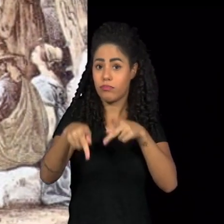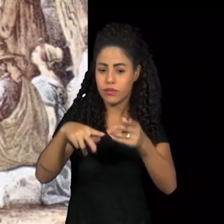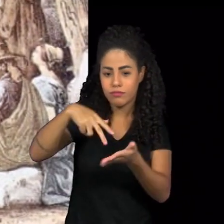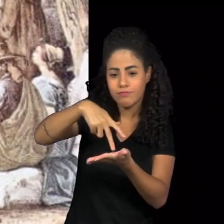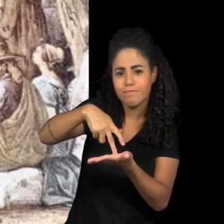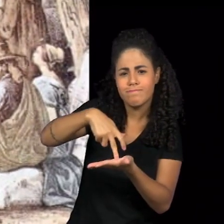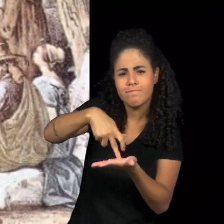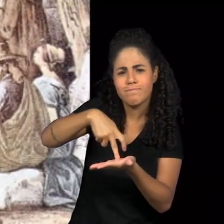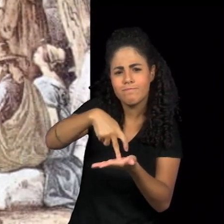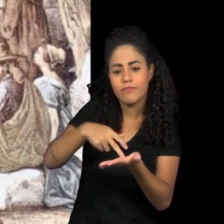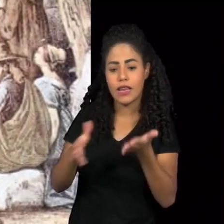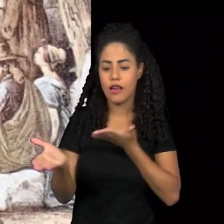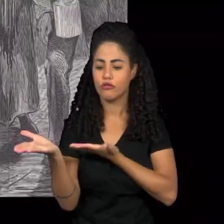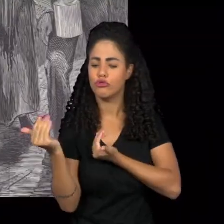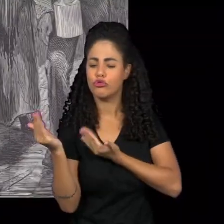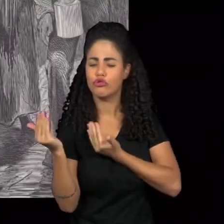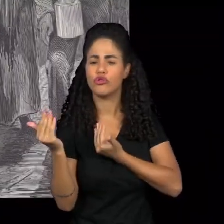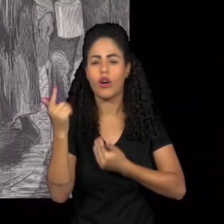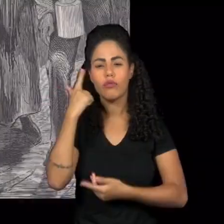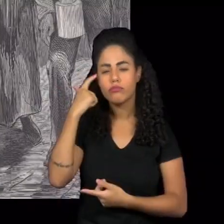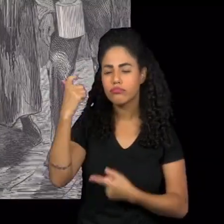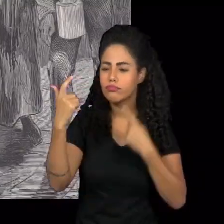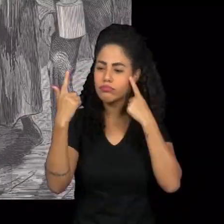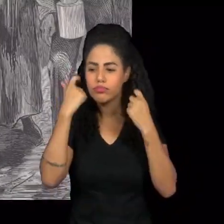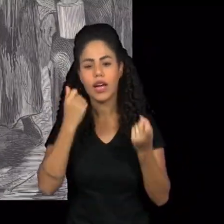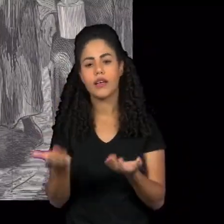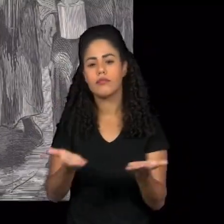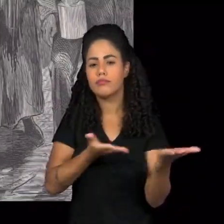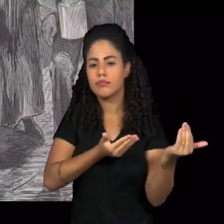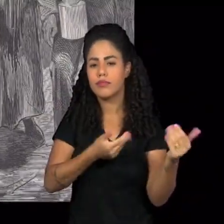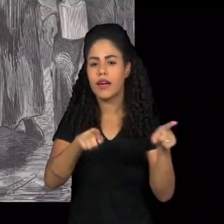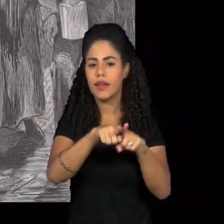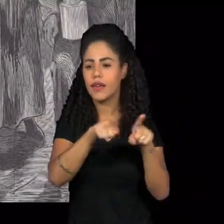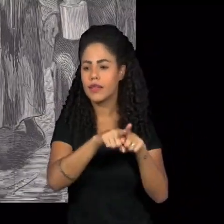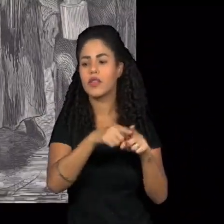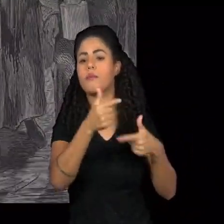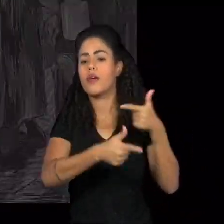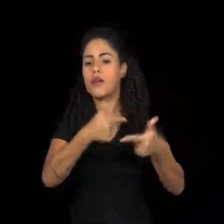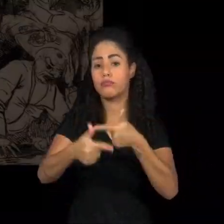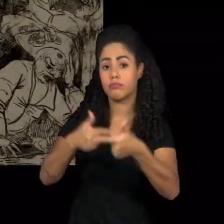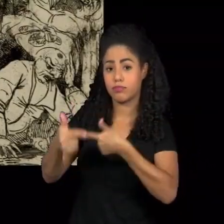bailarina entre jovens idealistas e as classes operárias.